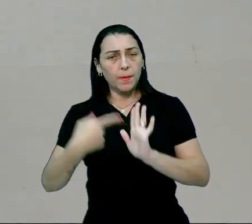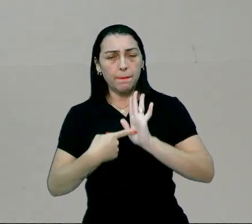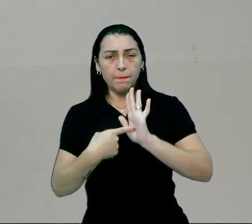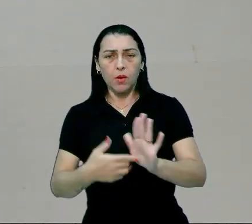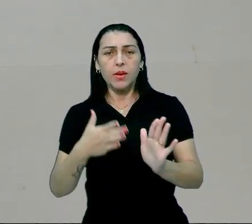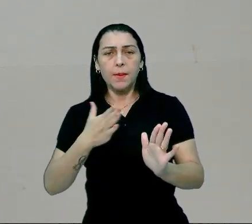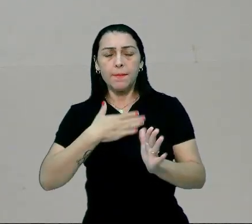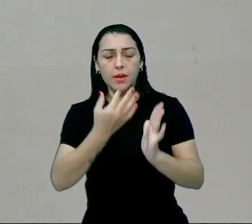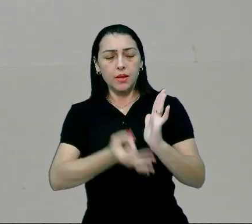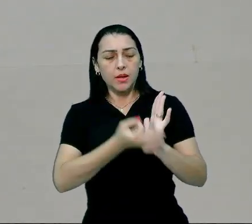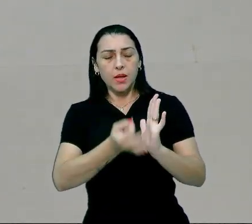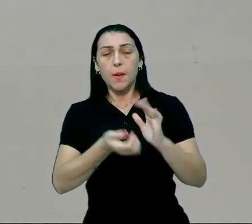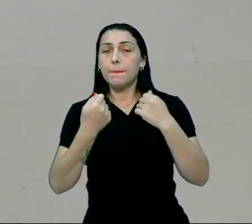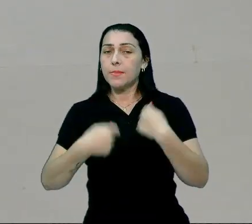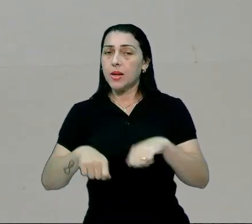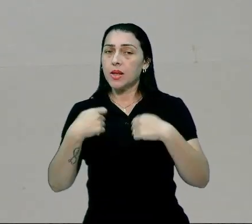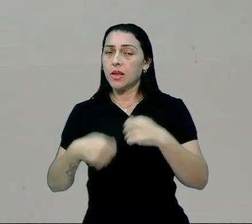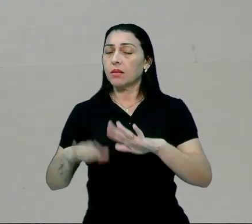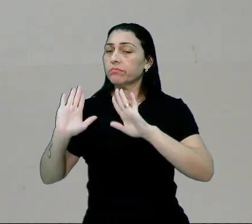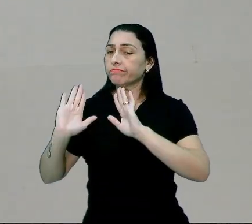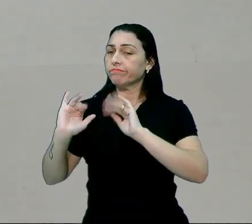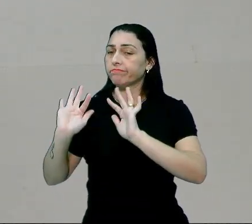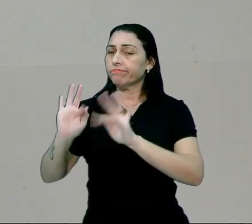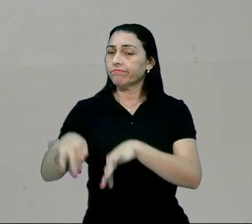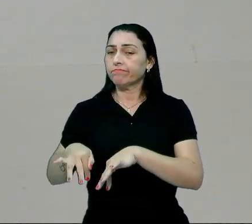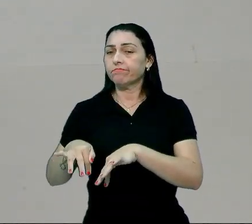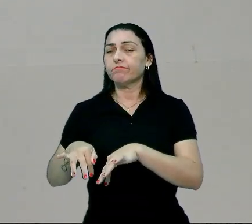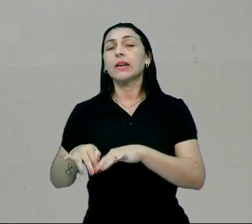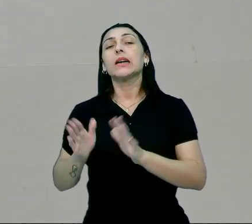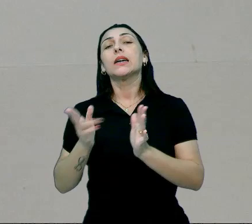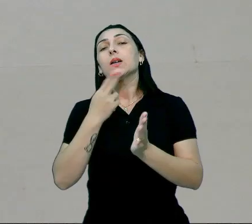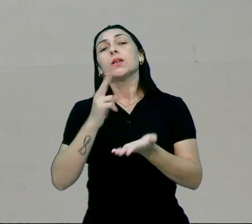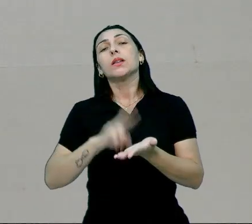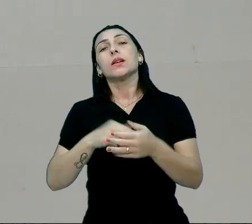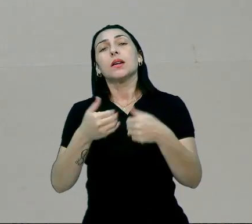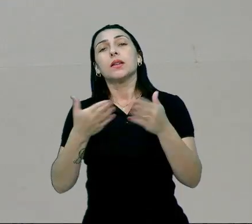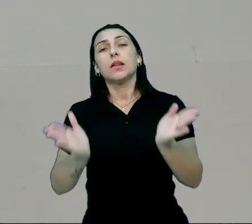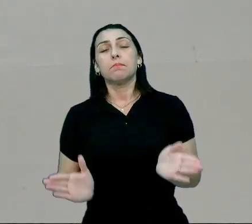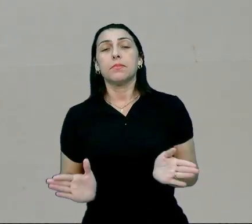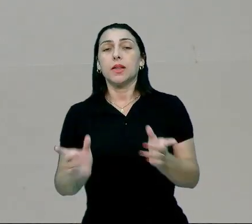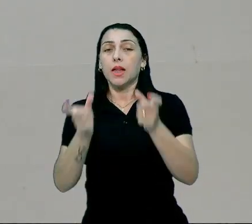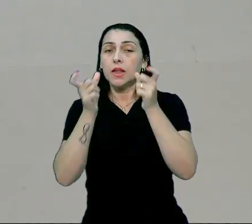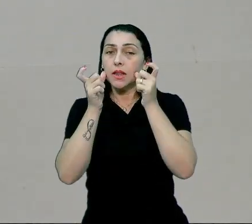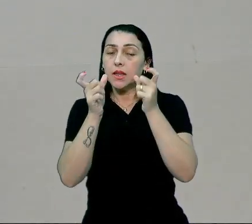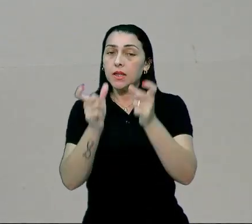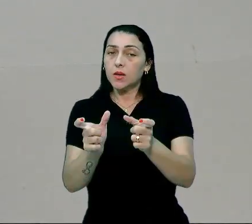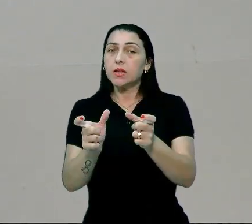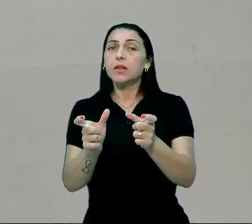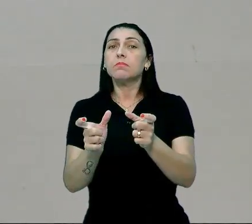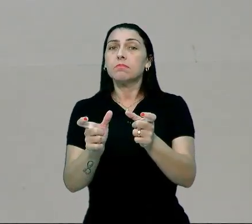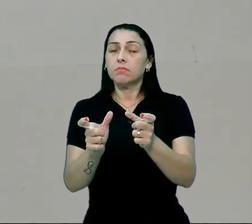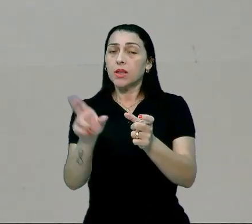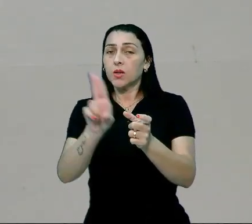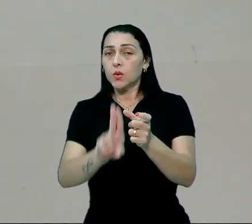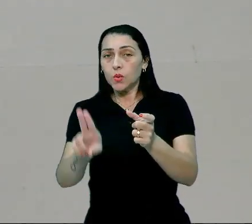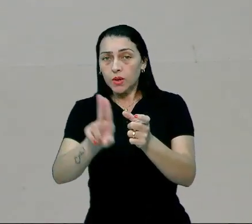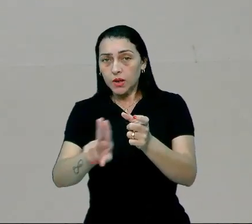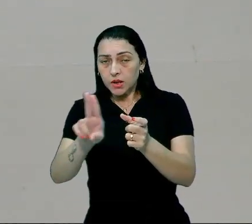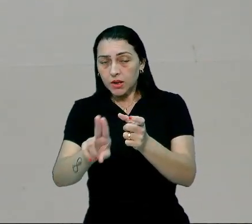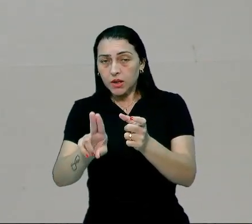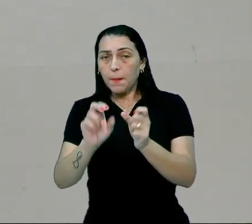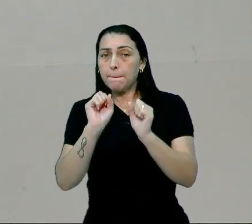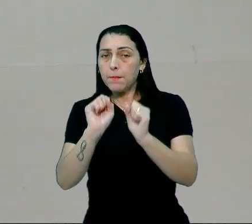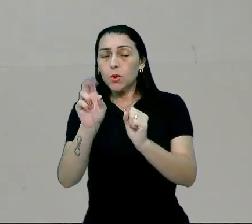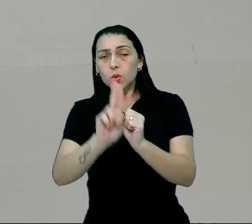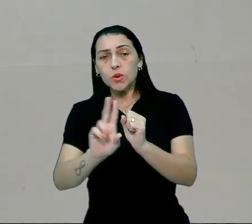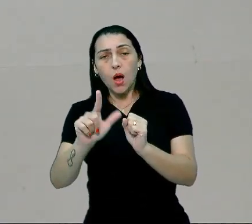apresento os meus argumentos e eu preciso me despedir. No caso da carta aberta, atenciosamente é o que mais se utiliza. Eu posso